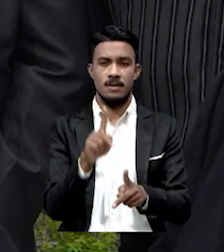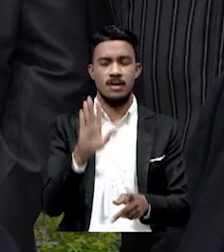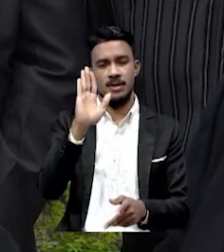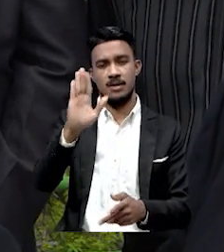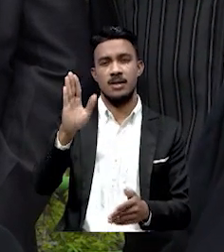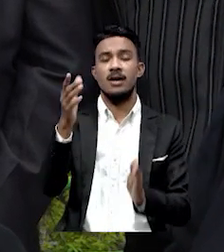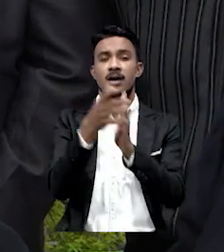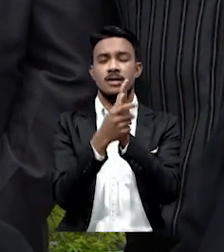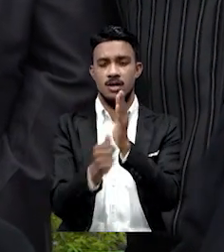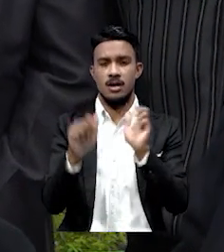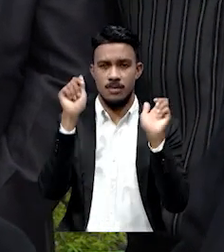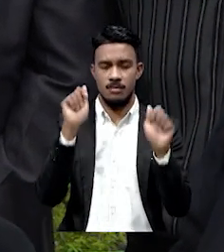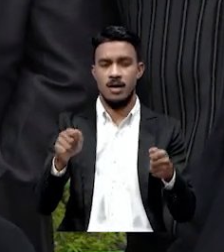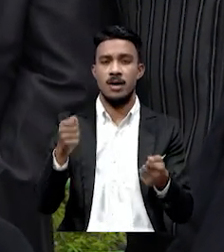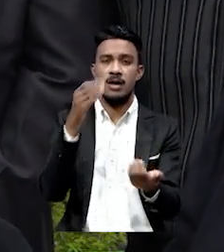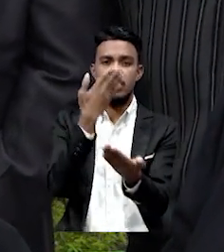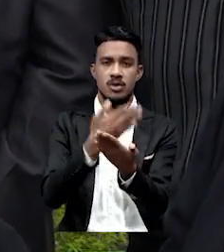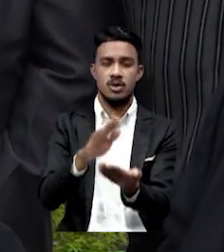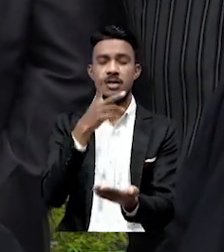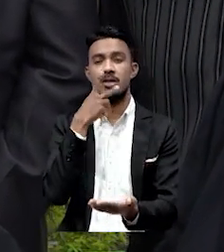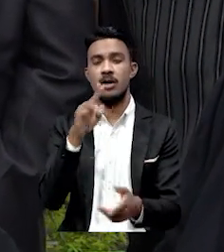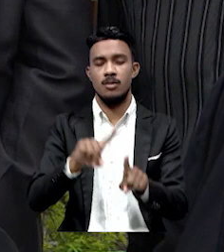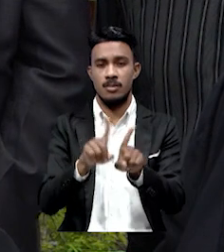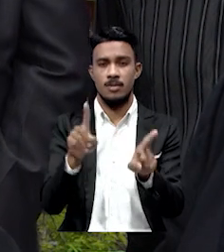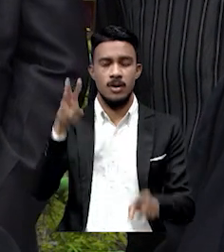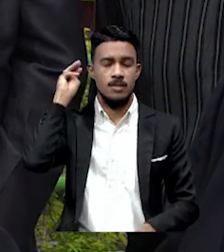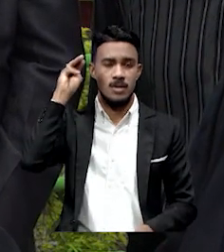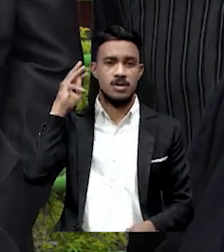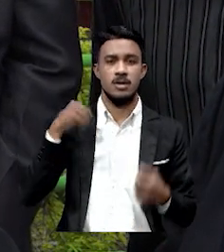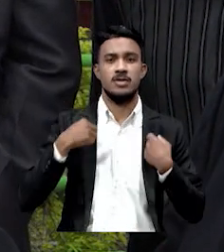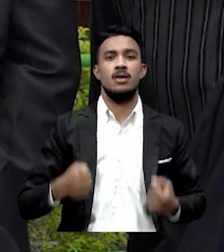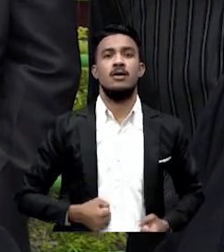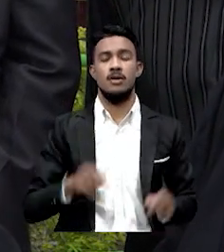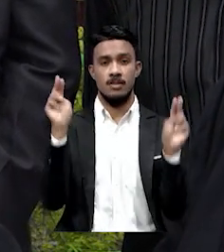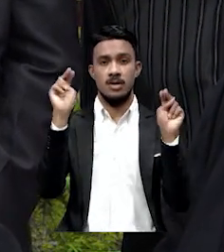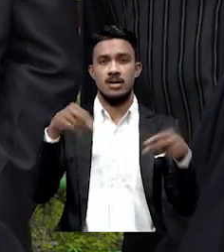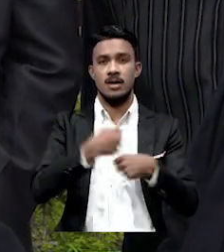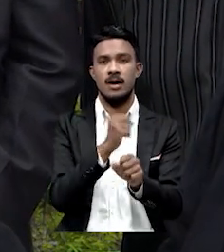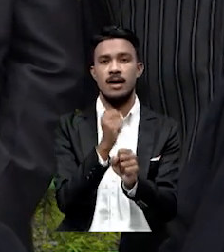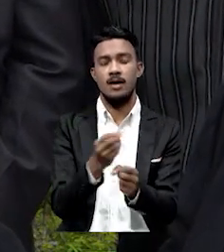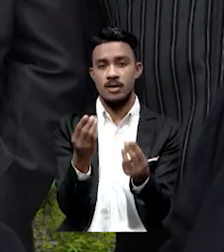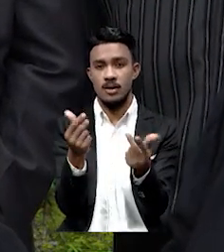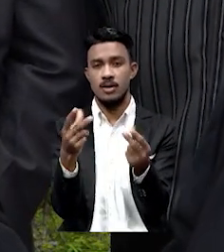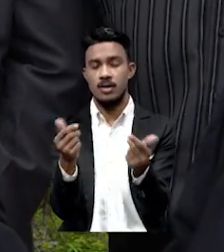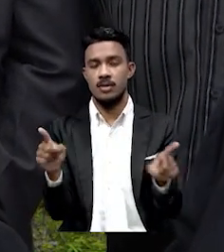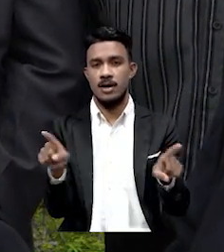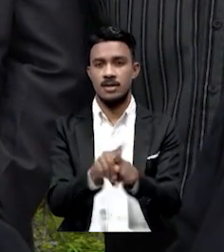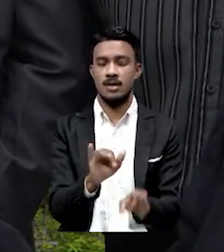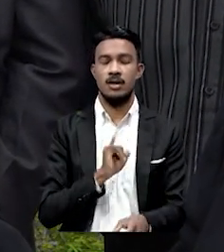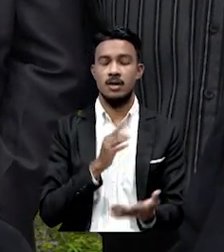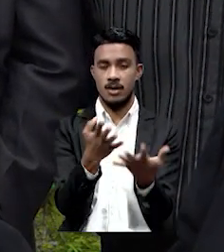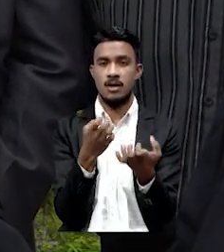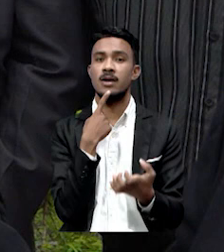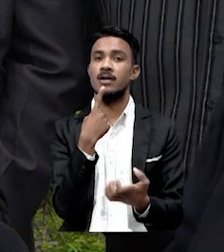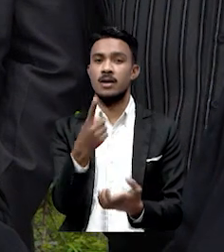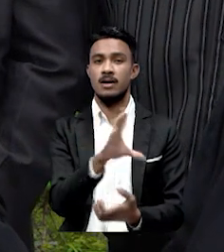capacidade a tu bele só se chegar. Mas a parte do Ministério da Saúde não precisa halmos, porque quando. Essa hora de ano, exemplo,